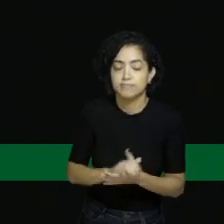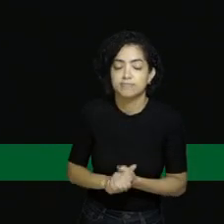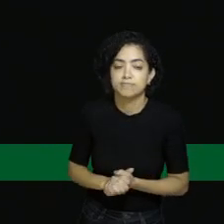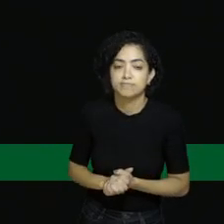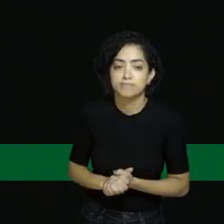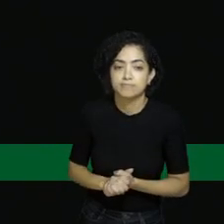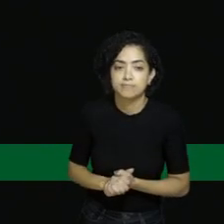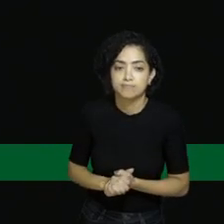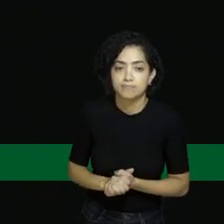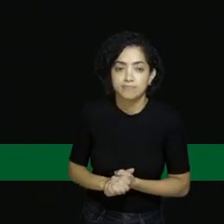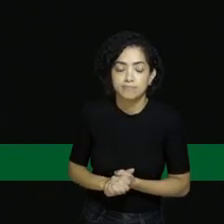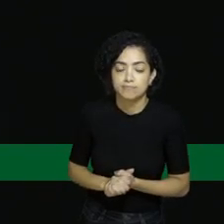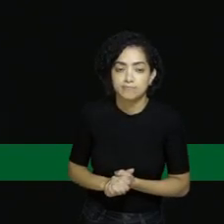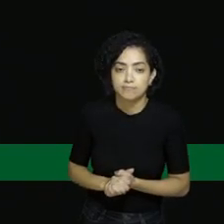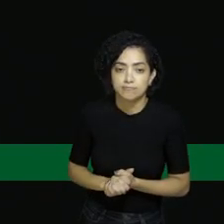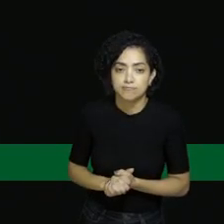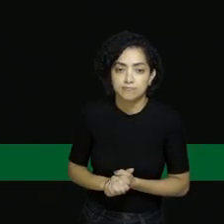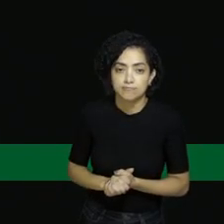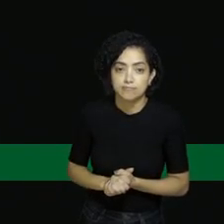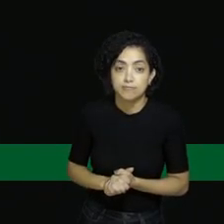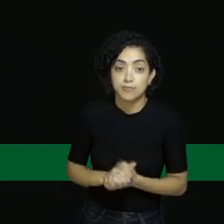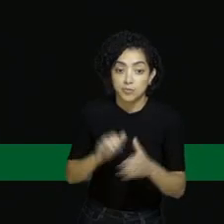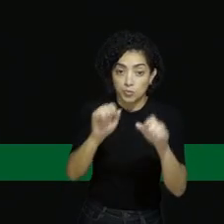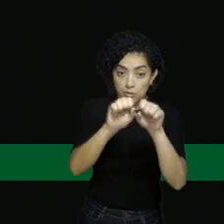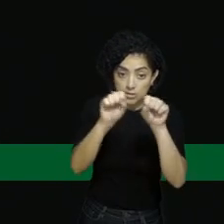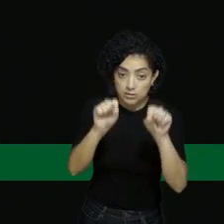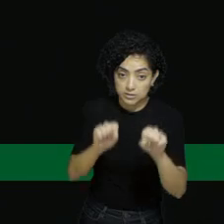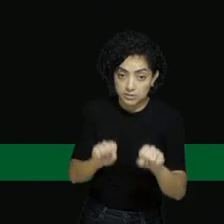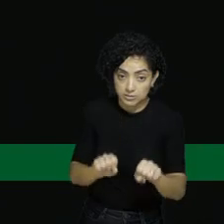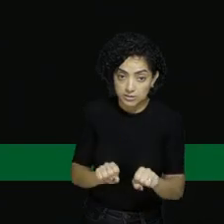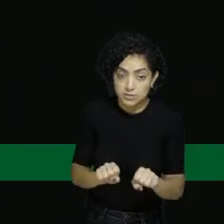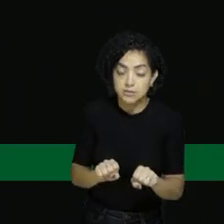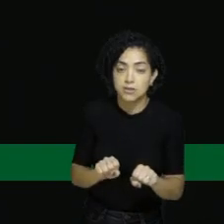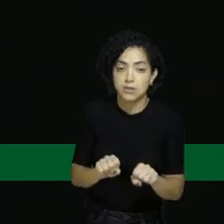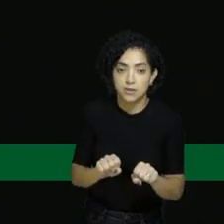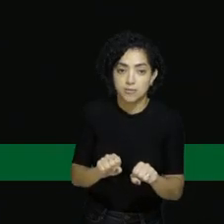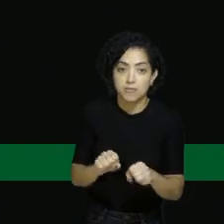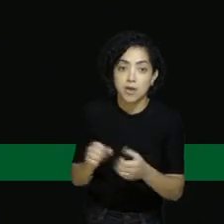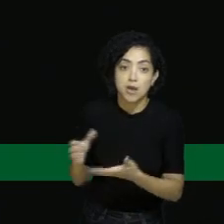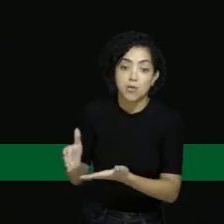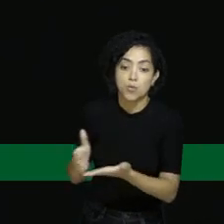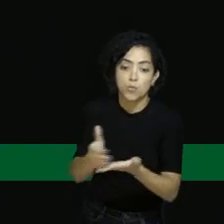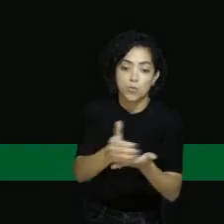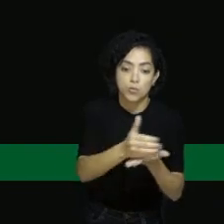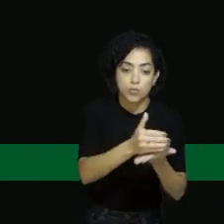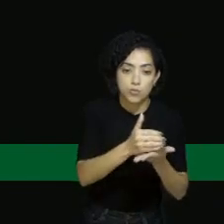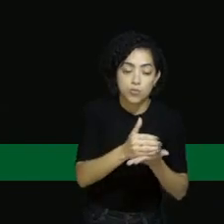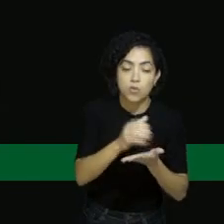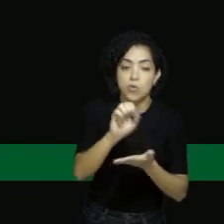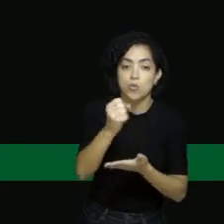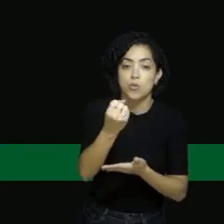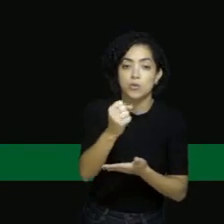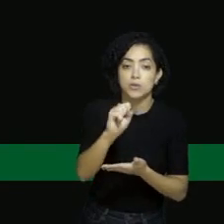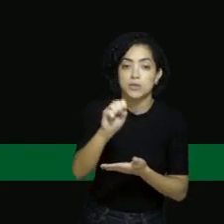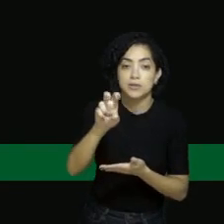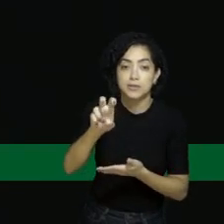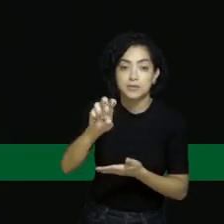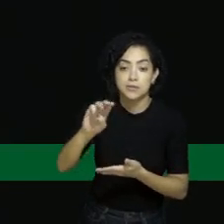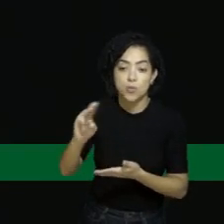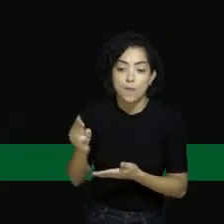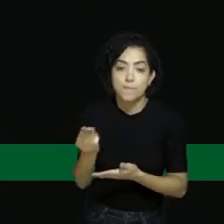Catarina. Esse sistema faturou em 2023 85 bilhões de